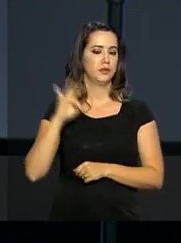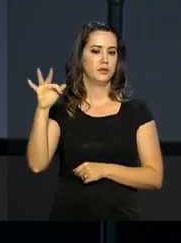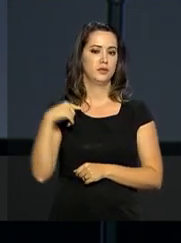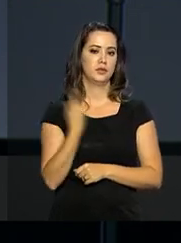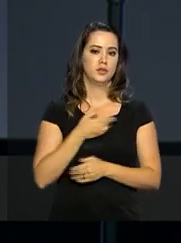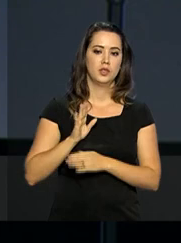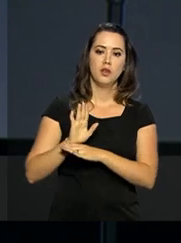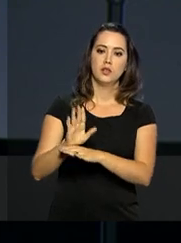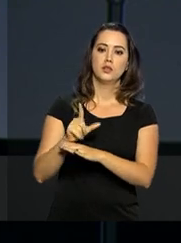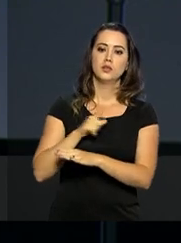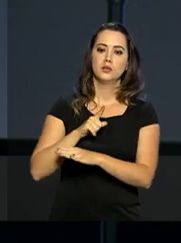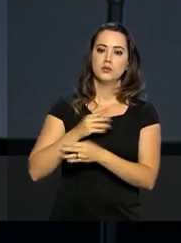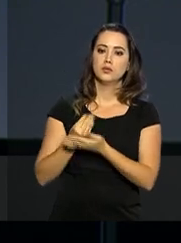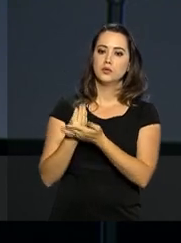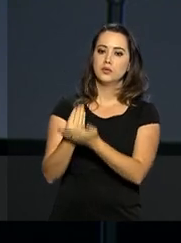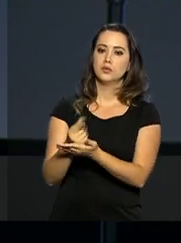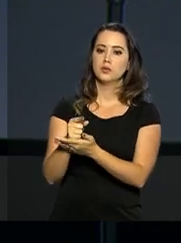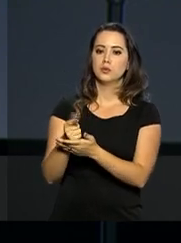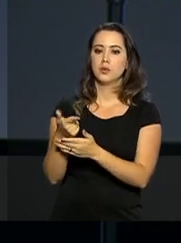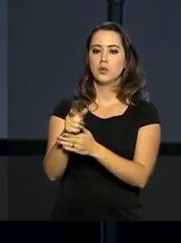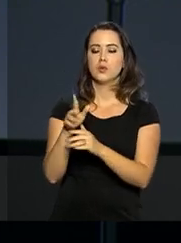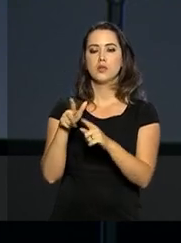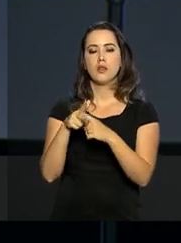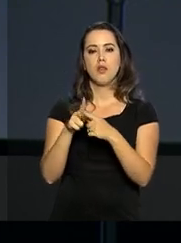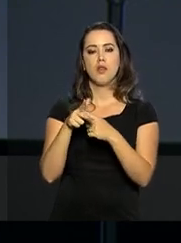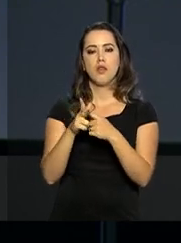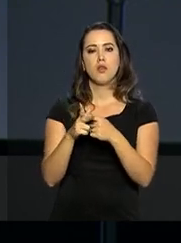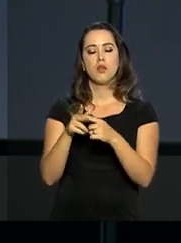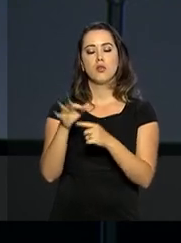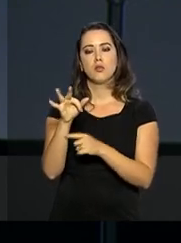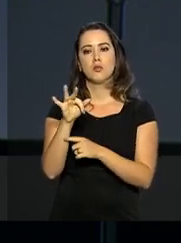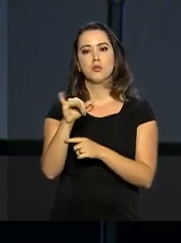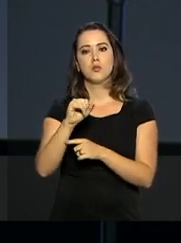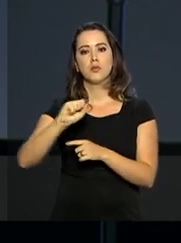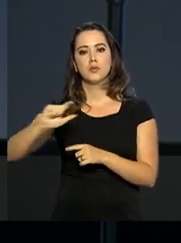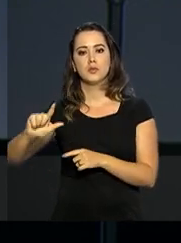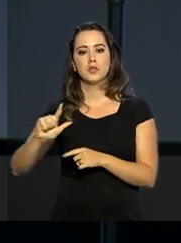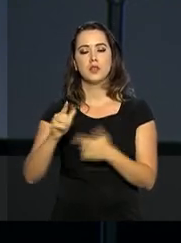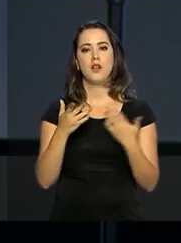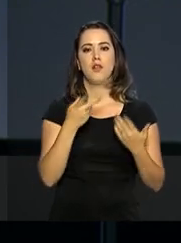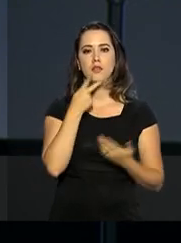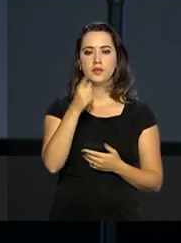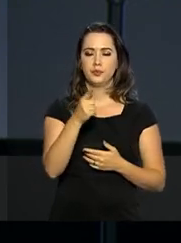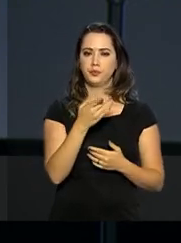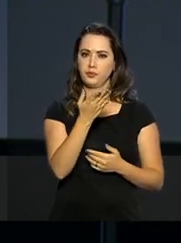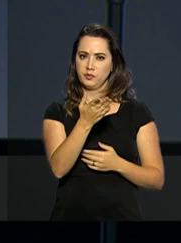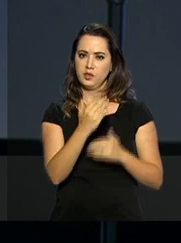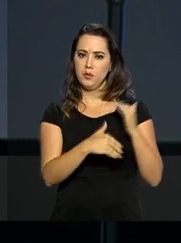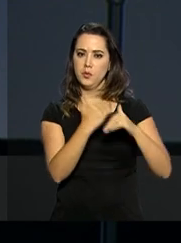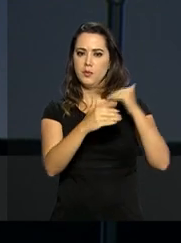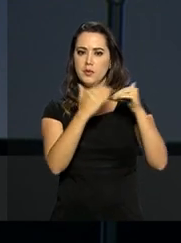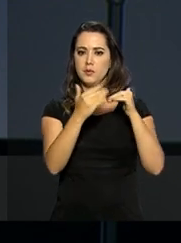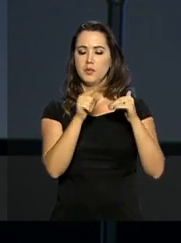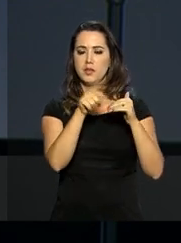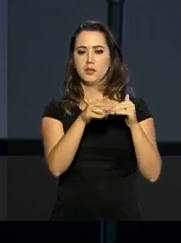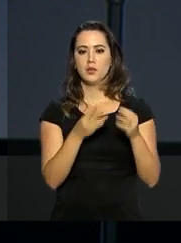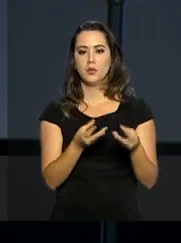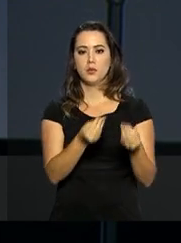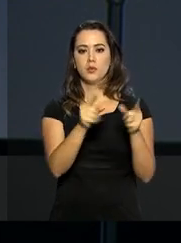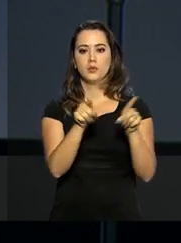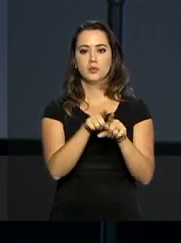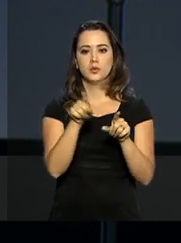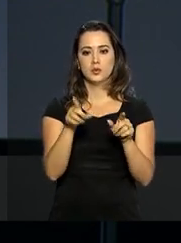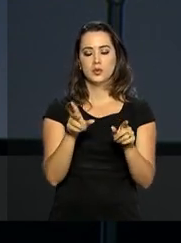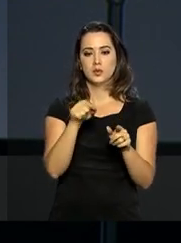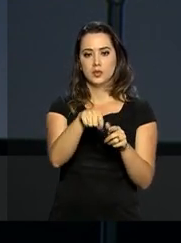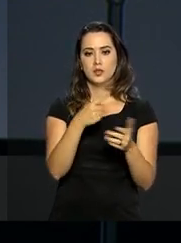nós demos, inclusive para a recuperação fiscal. Eu até estou pensando, viu, Pezão, como aumentou muito essa coisa do petróleo, eu vou dizer ao guarda agora para